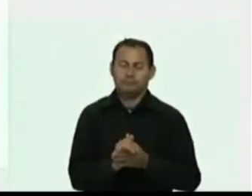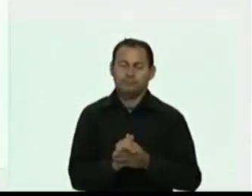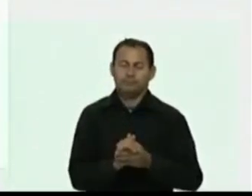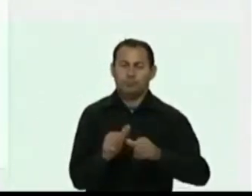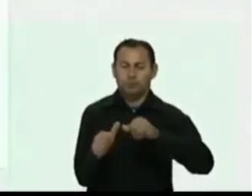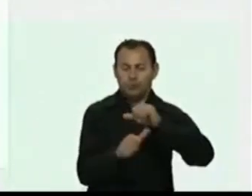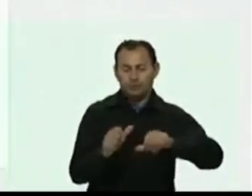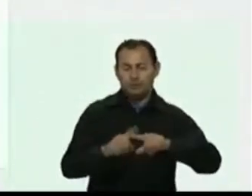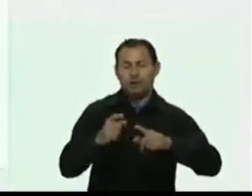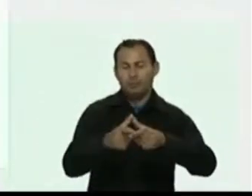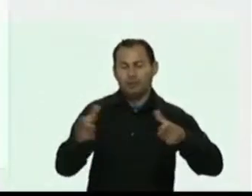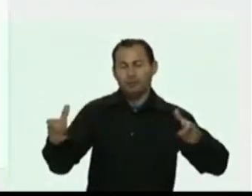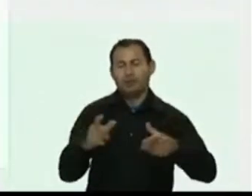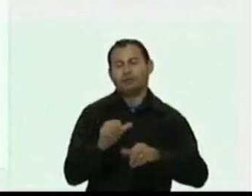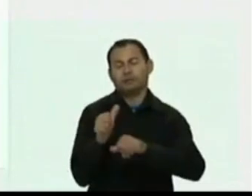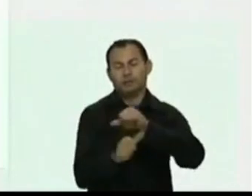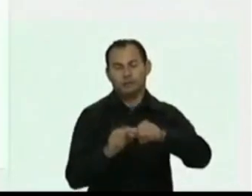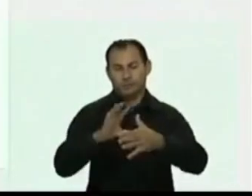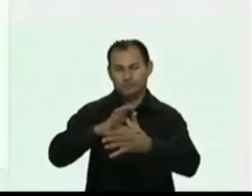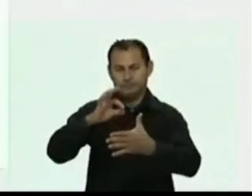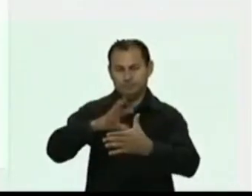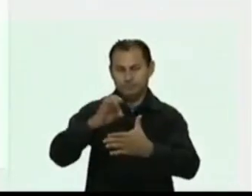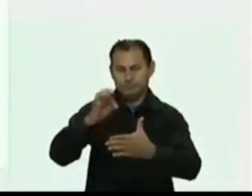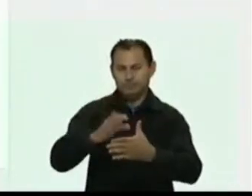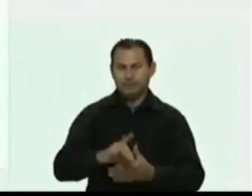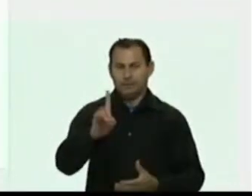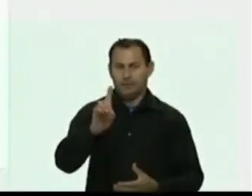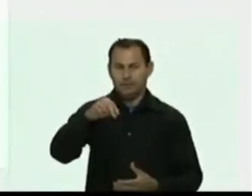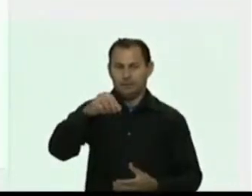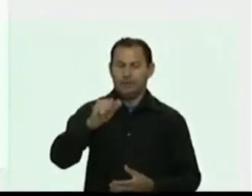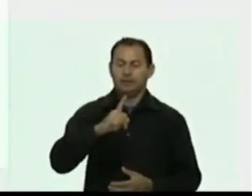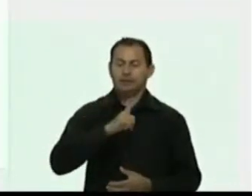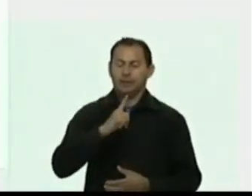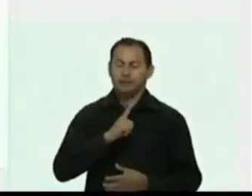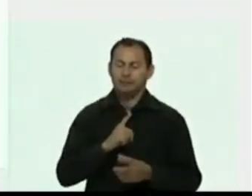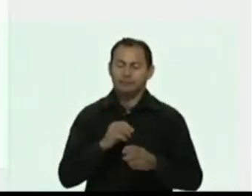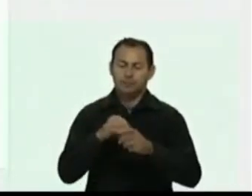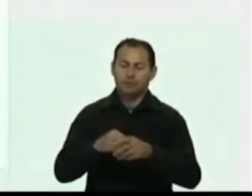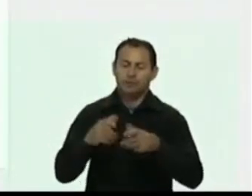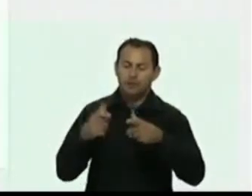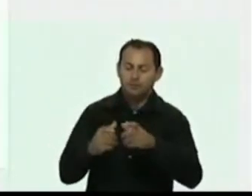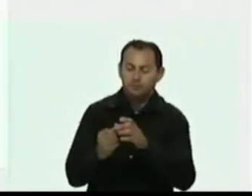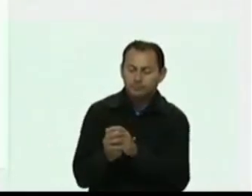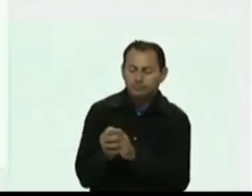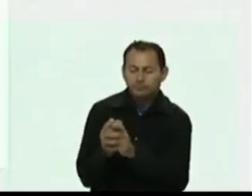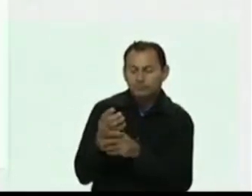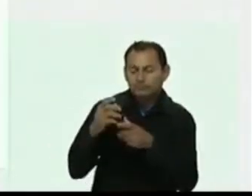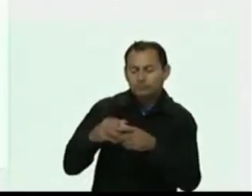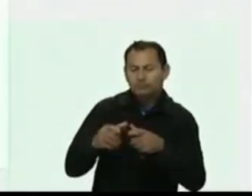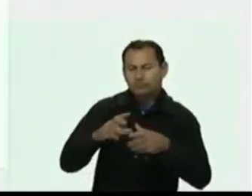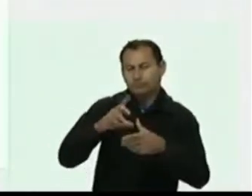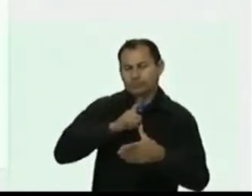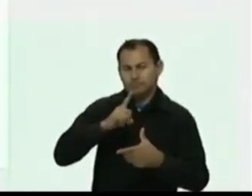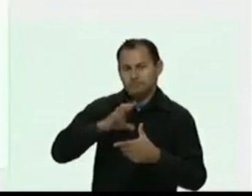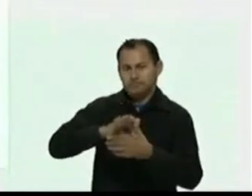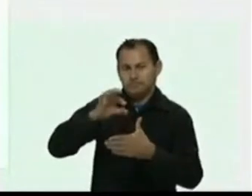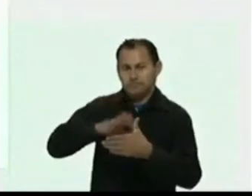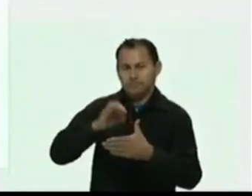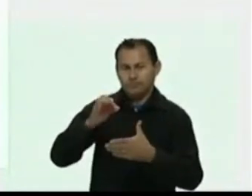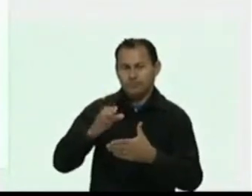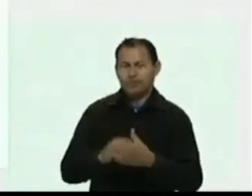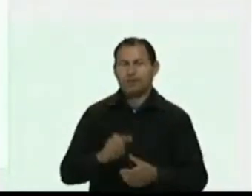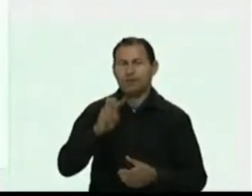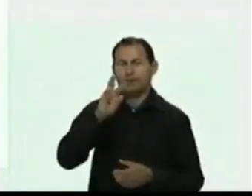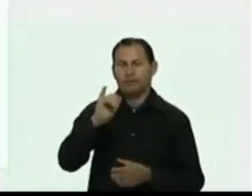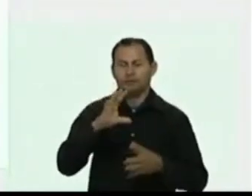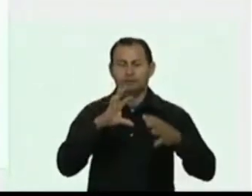a maior parte dessa expressão é em proteína. Então esse DNA ele vai possuir uma região promotora, existem proteínas que